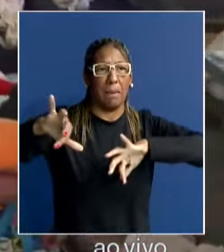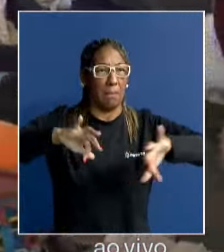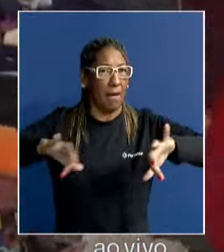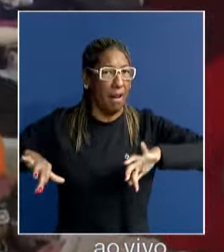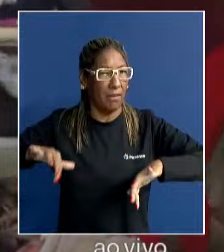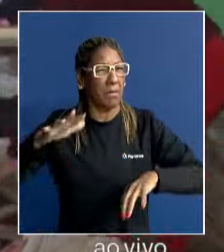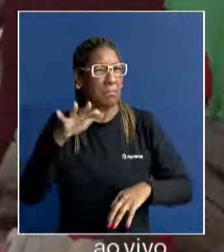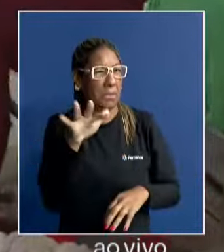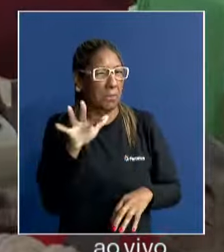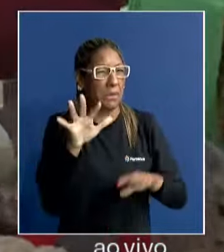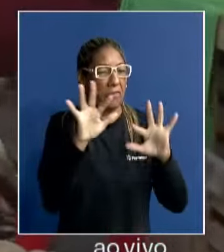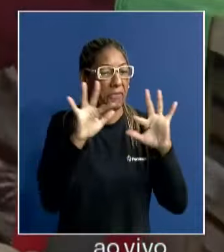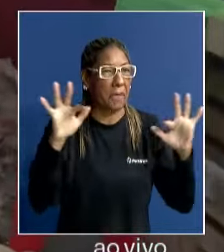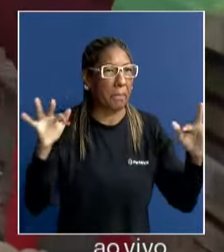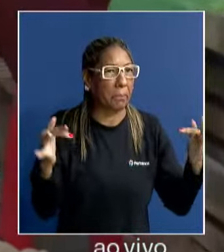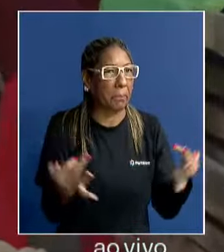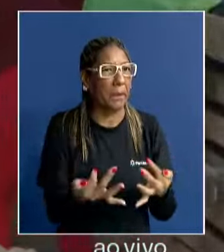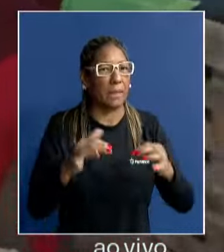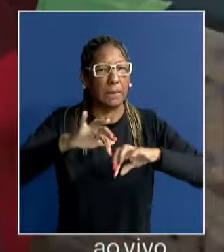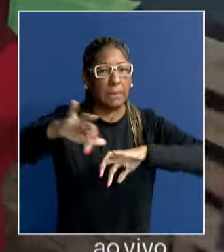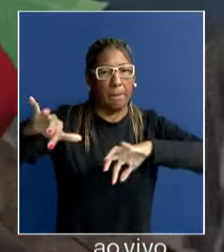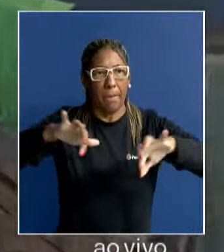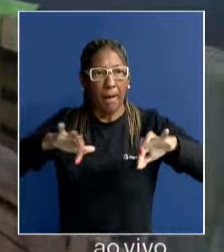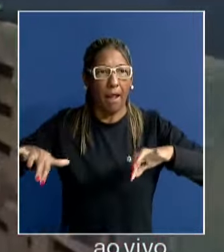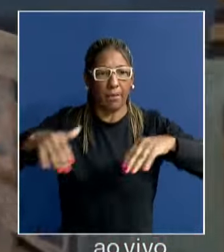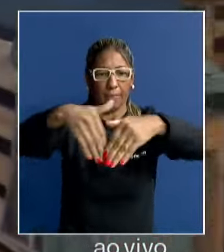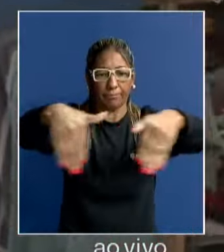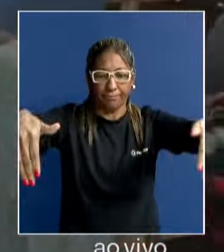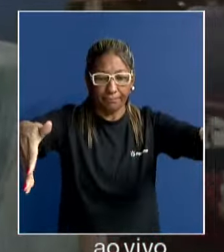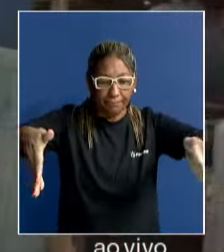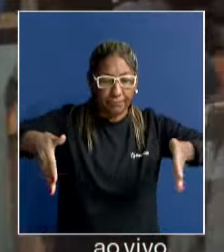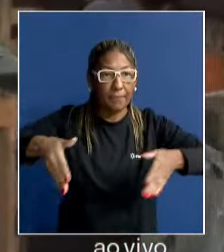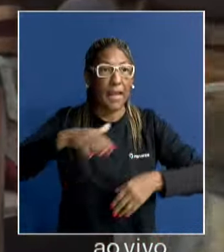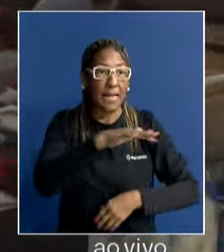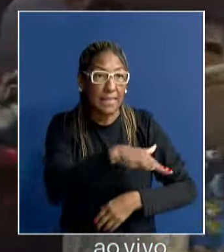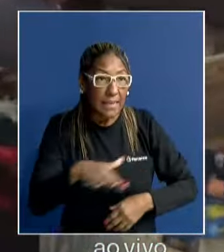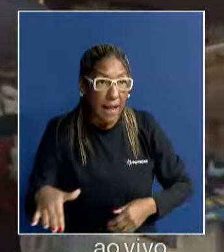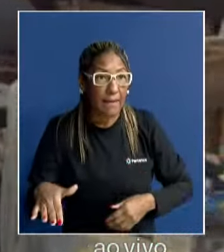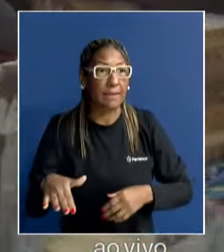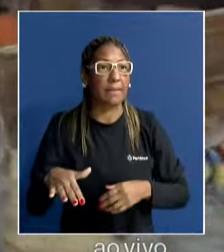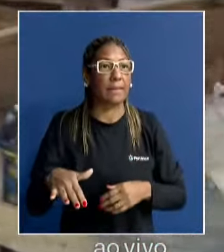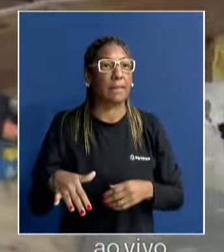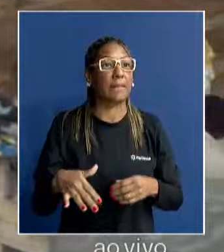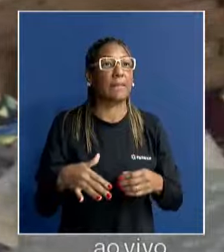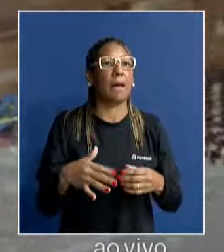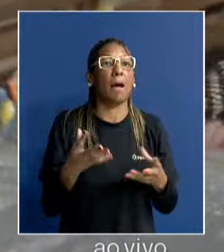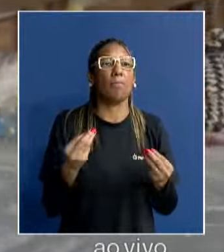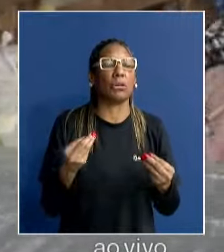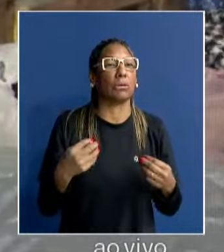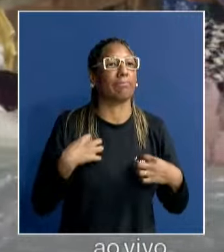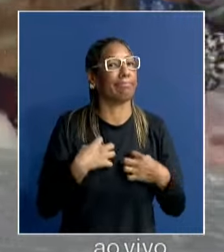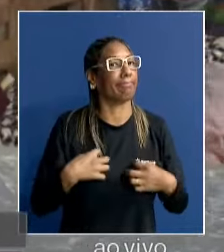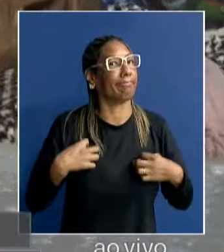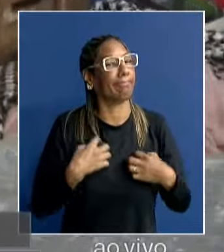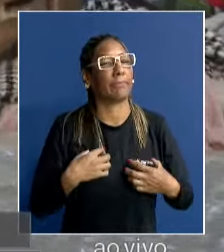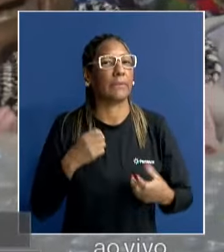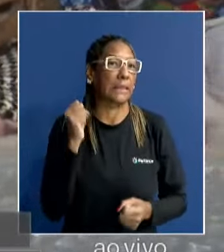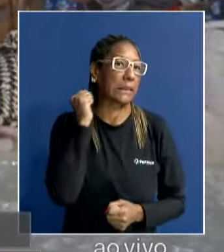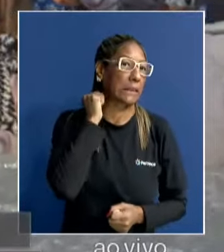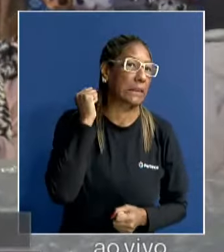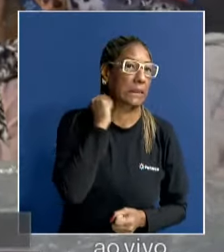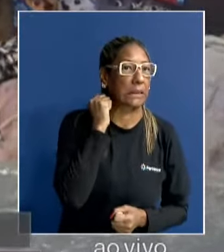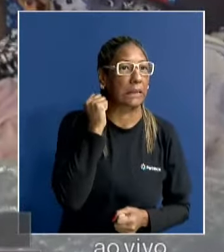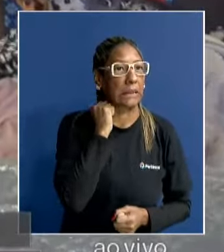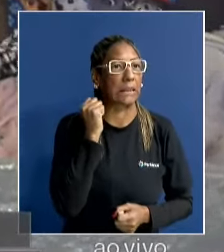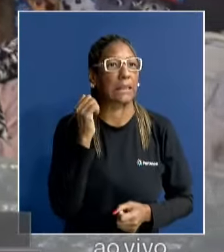mais ou menos ali, as famílias aqui nos pallets, as crianças espalhadas e bastante tensão, né? Como a gente falou, uma parte